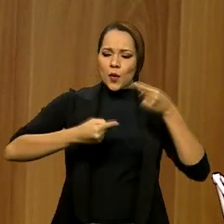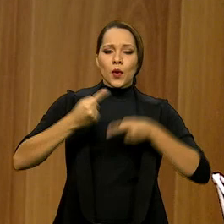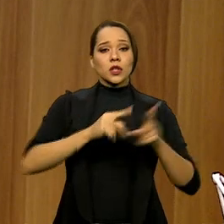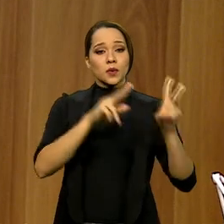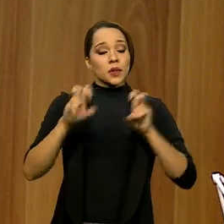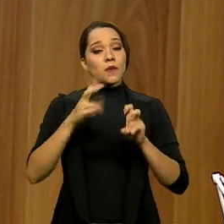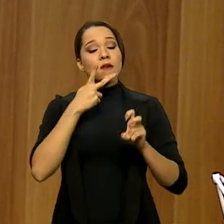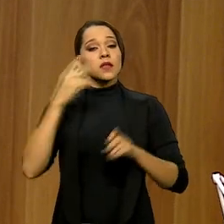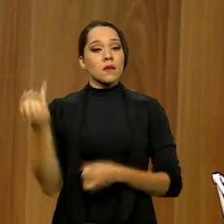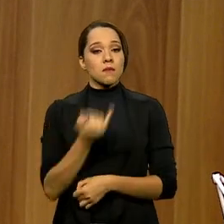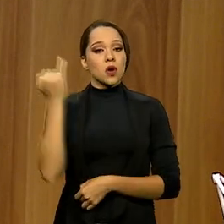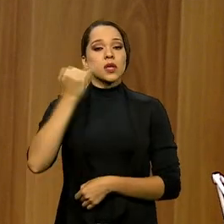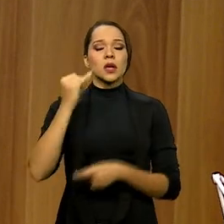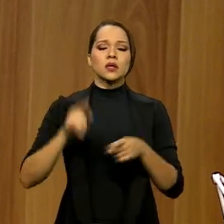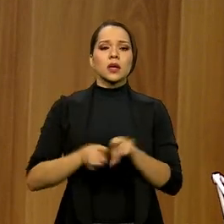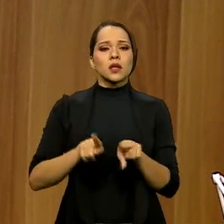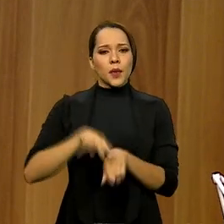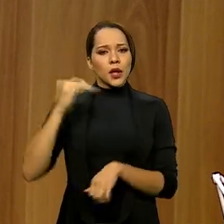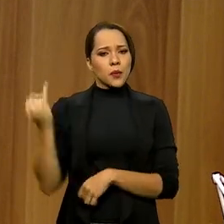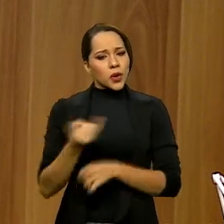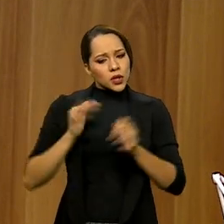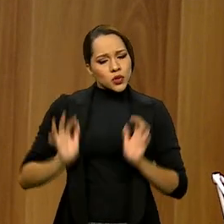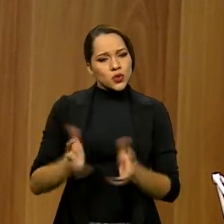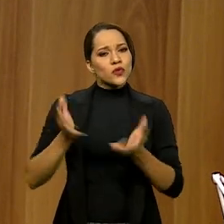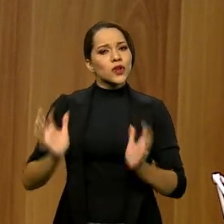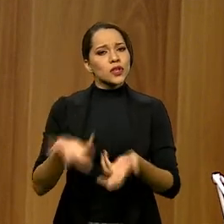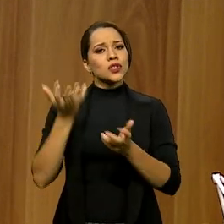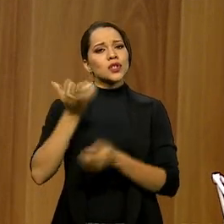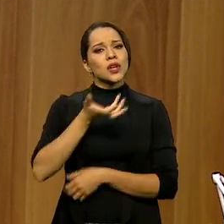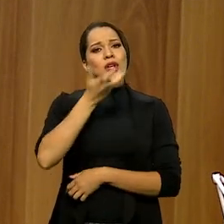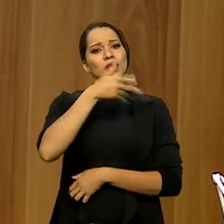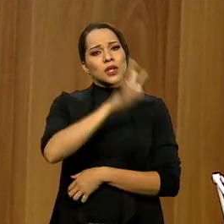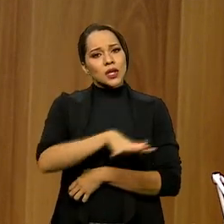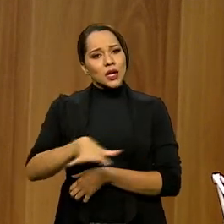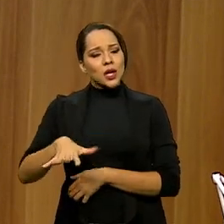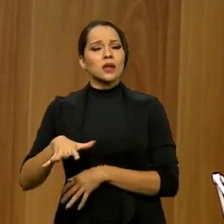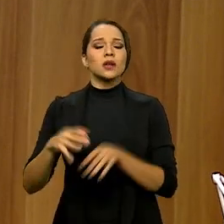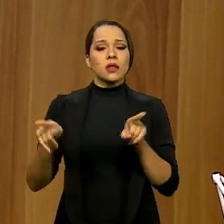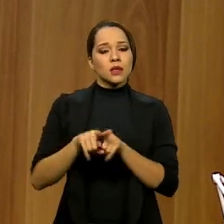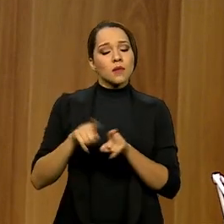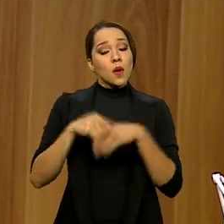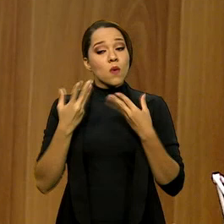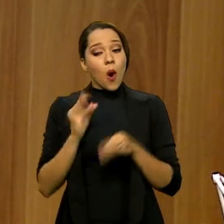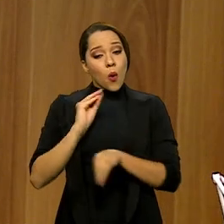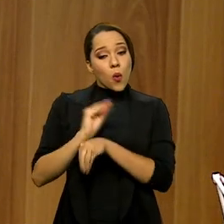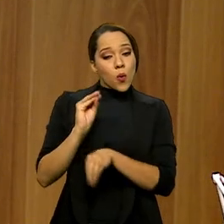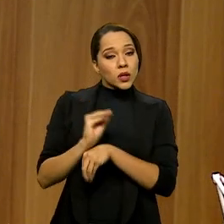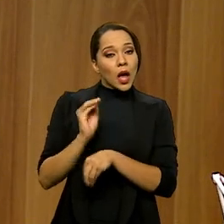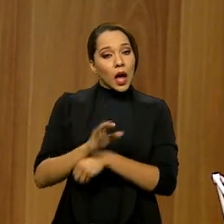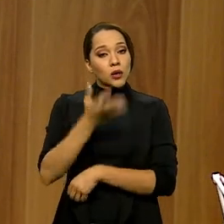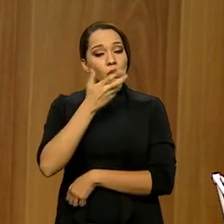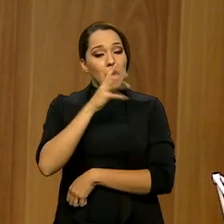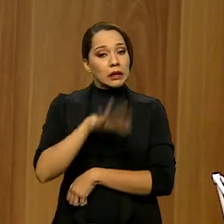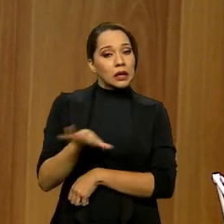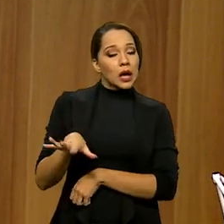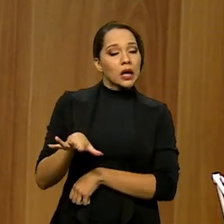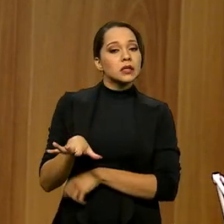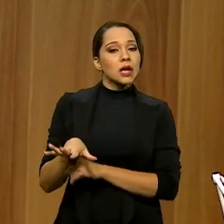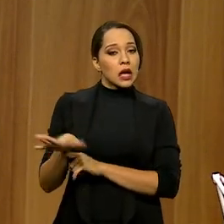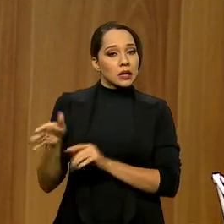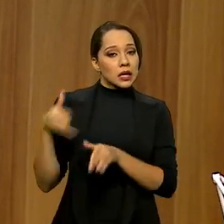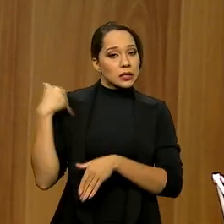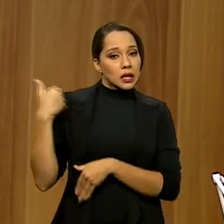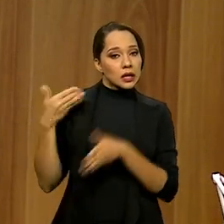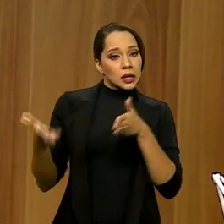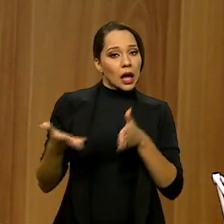Falando sobre a importância de investir na primeira infância, sobre os cuidados com a criança na primeira infância